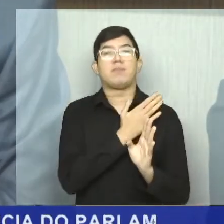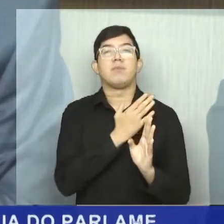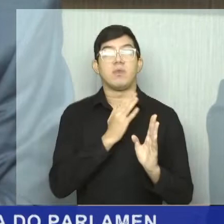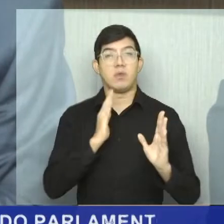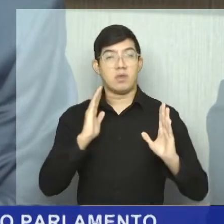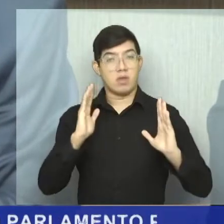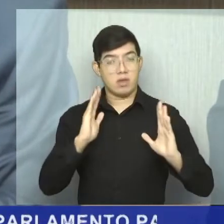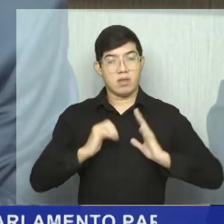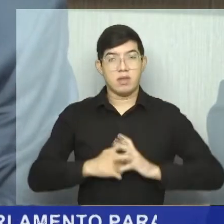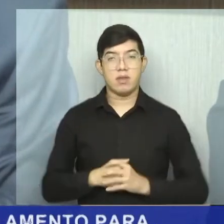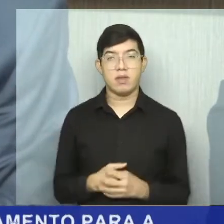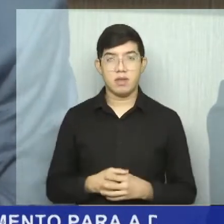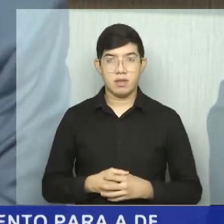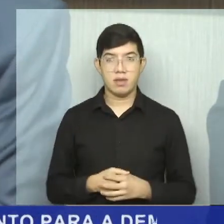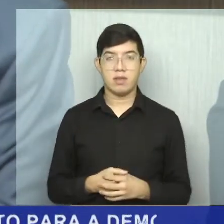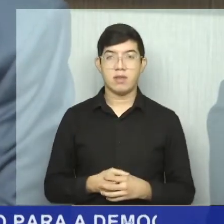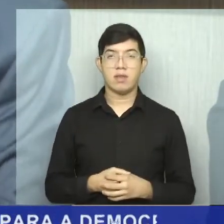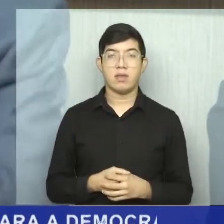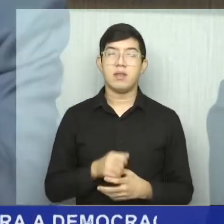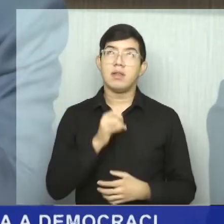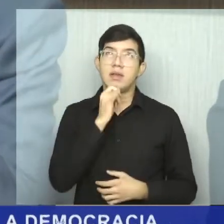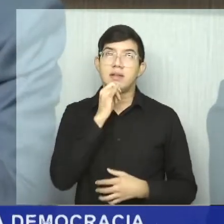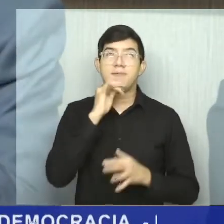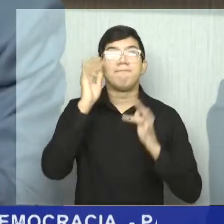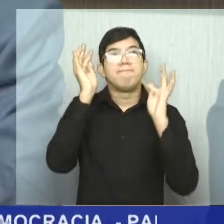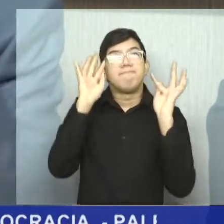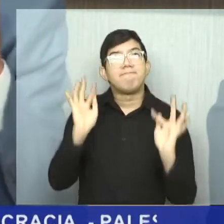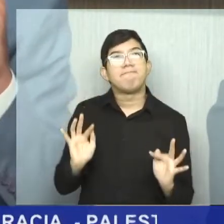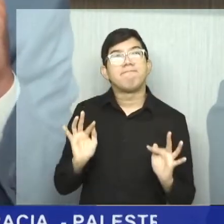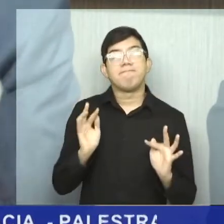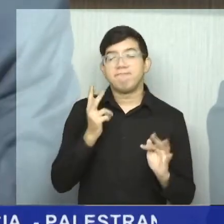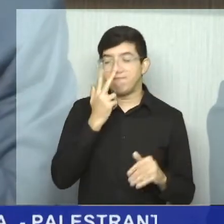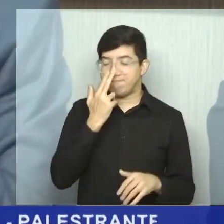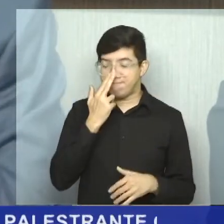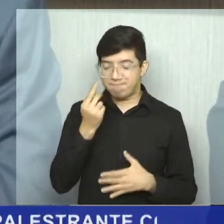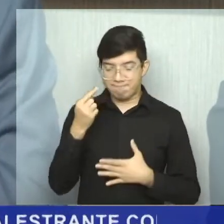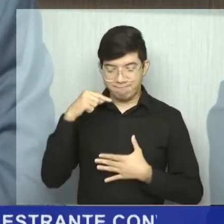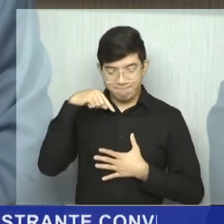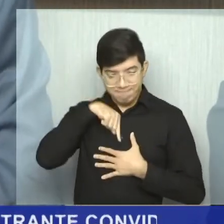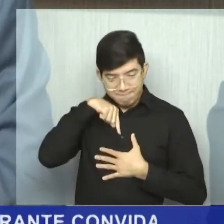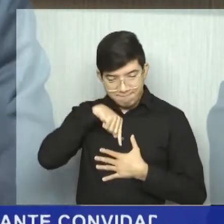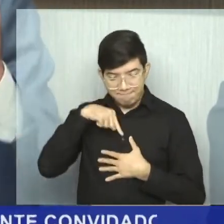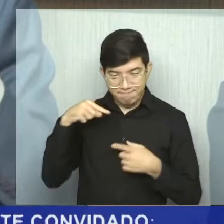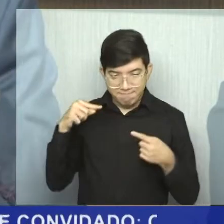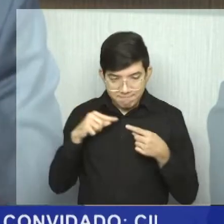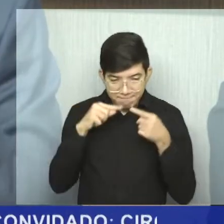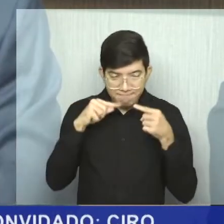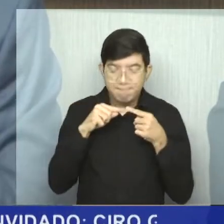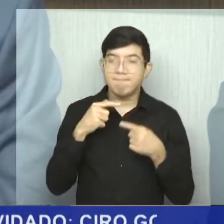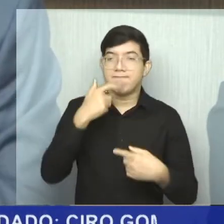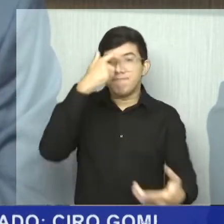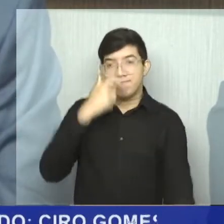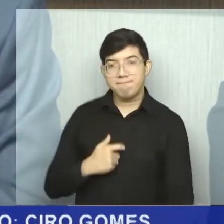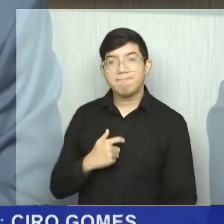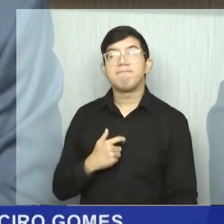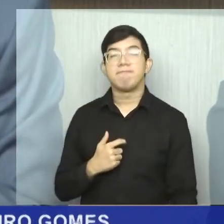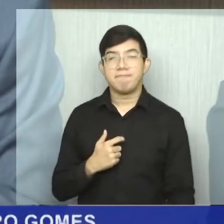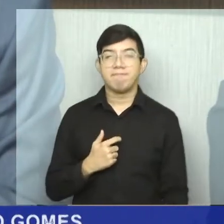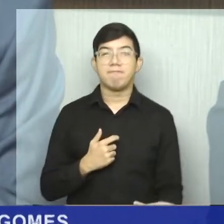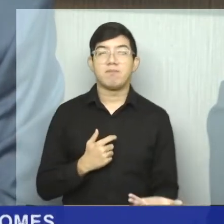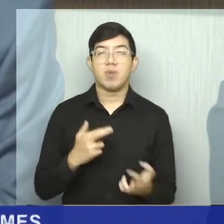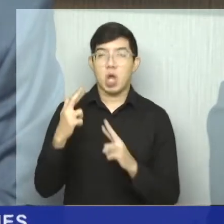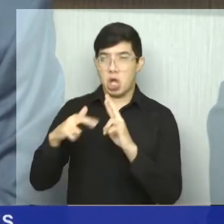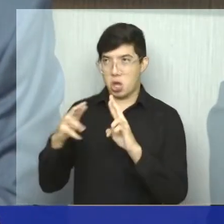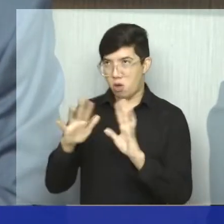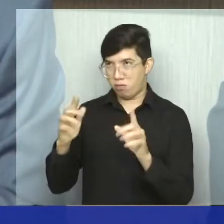Ser feliz era um ambiente espiritual. Não estou falando de religião, mas religião também era felicitante, como ainda hoje é. Mas era assim,